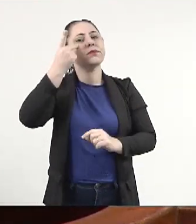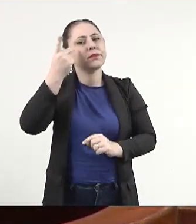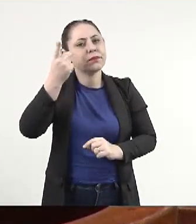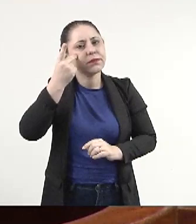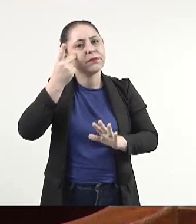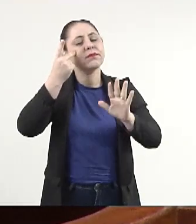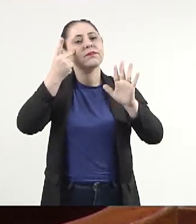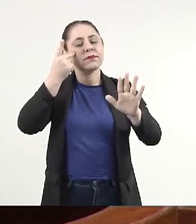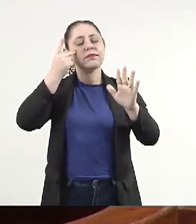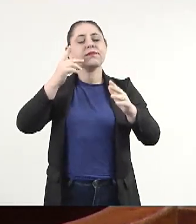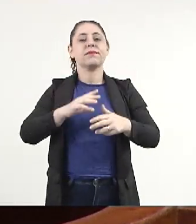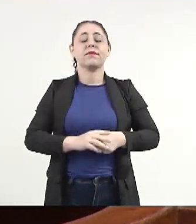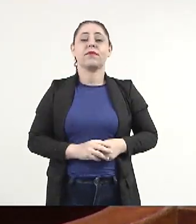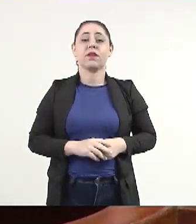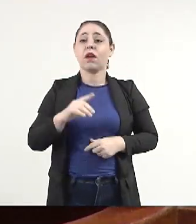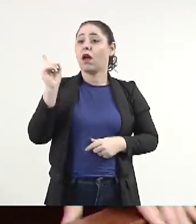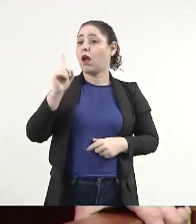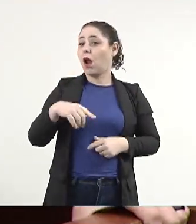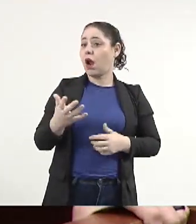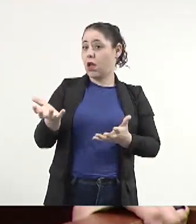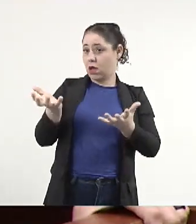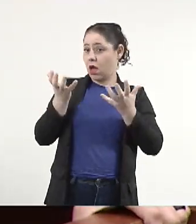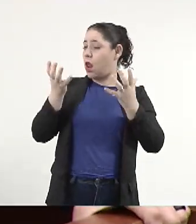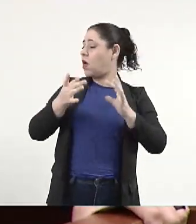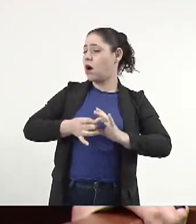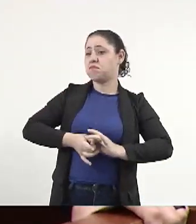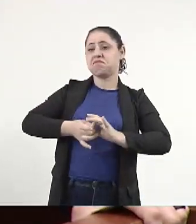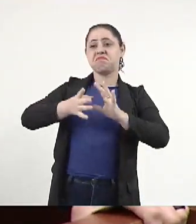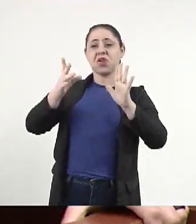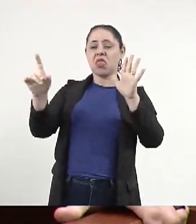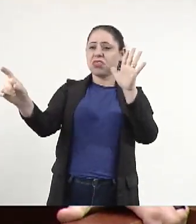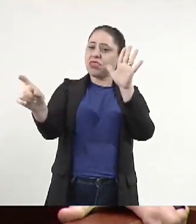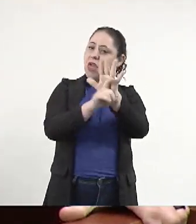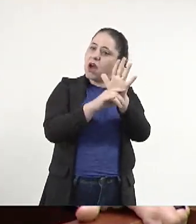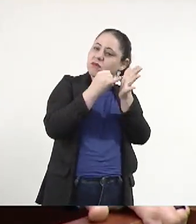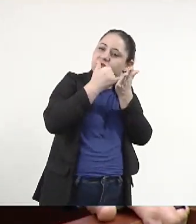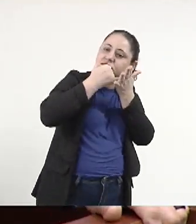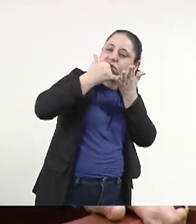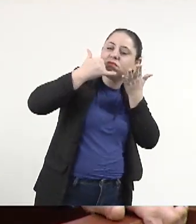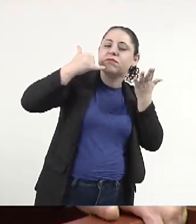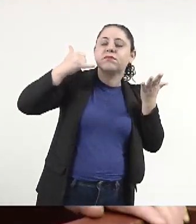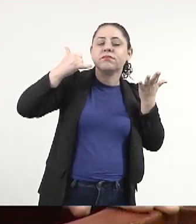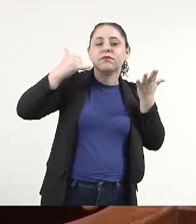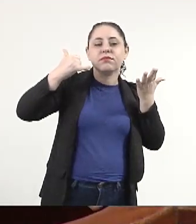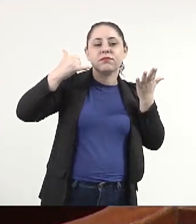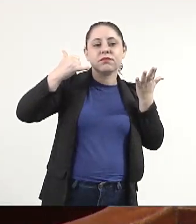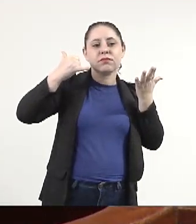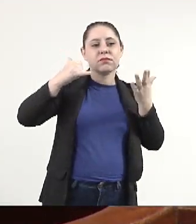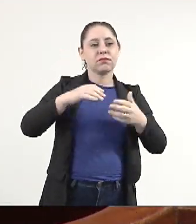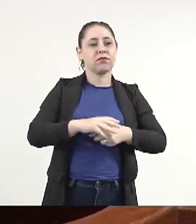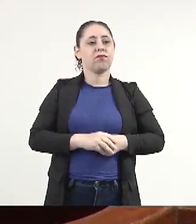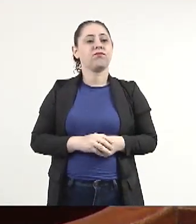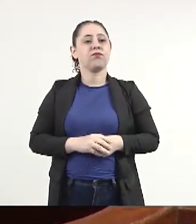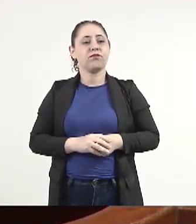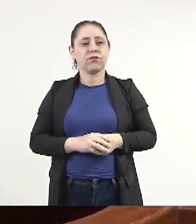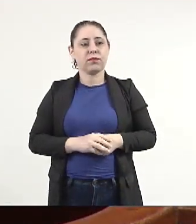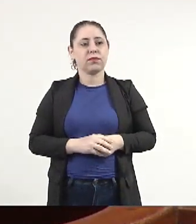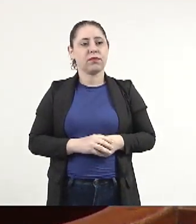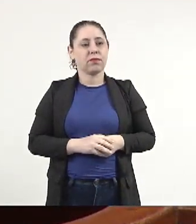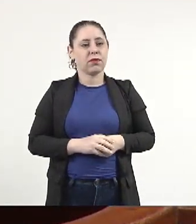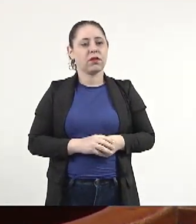deputado Pedro Kemp é a favor da liberação das drogas. Para concluir, deputado, seu tempo já